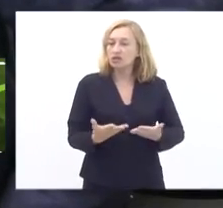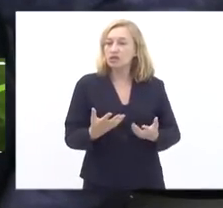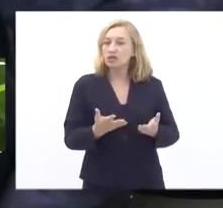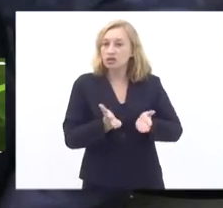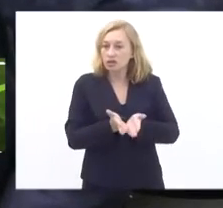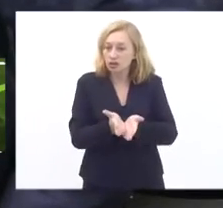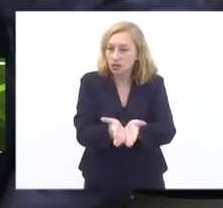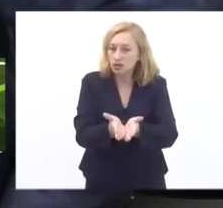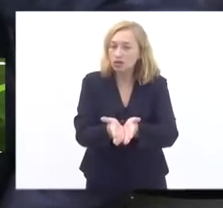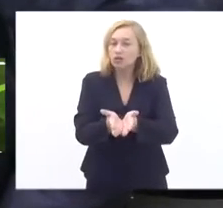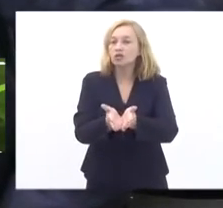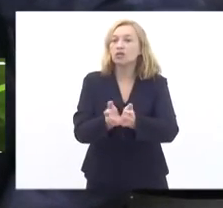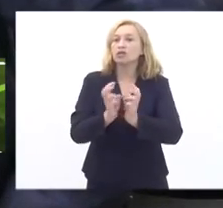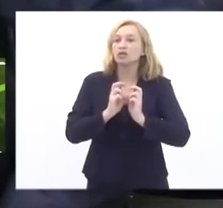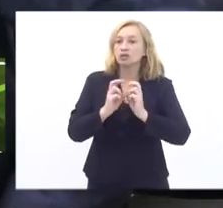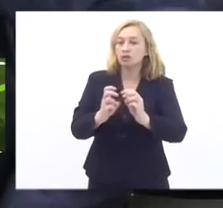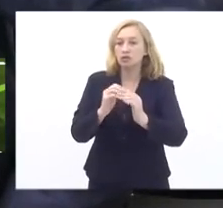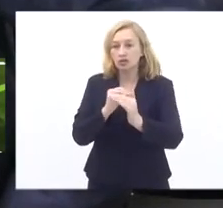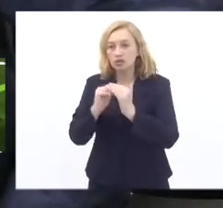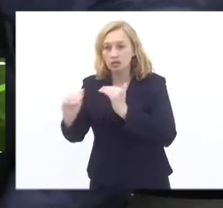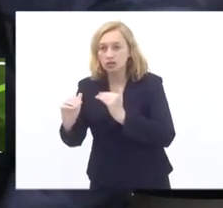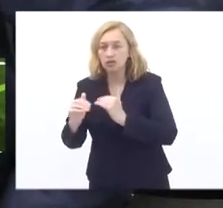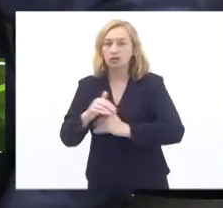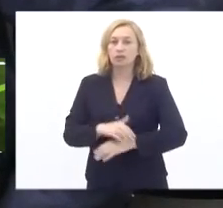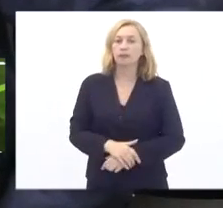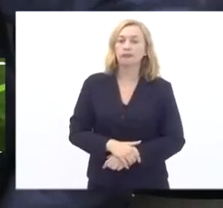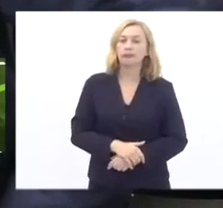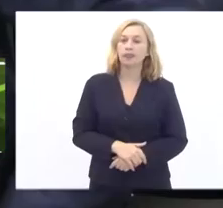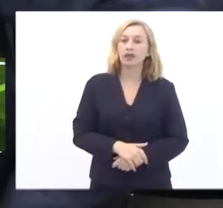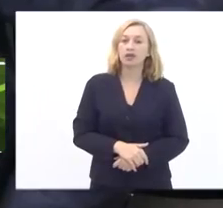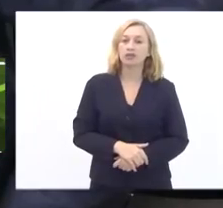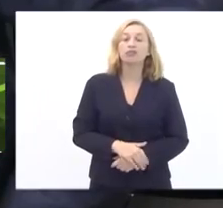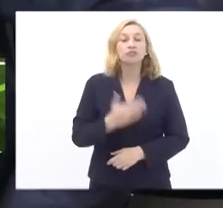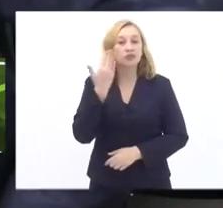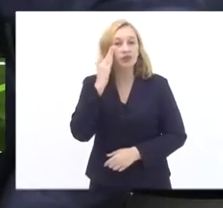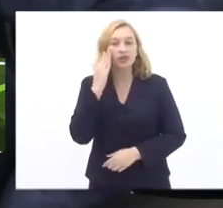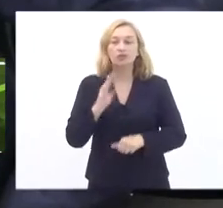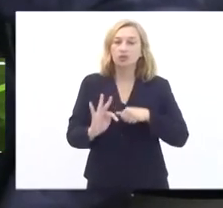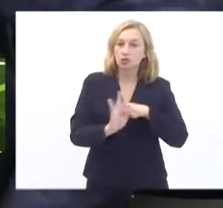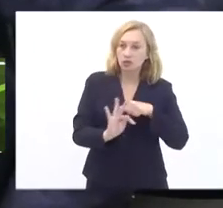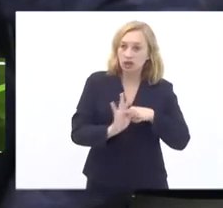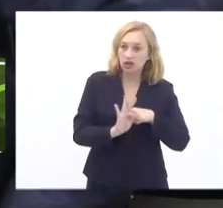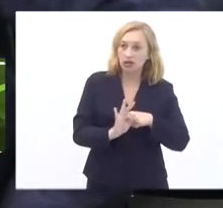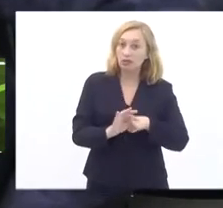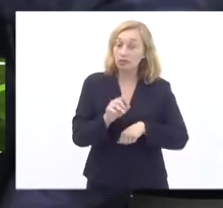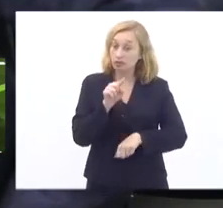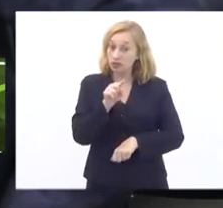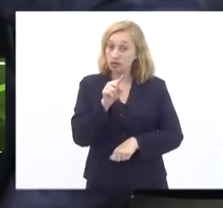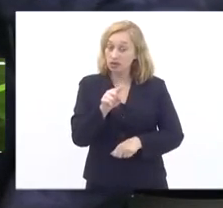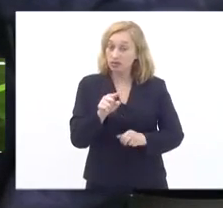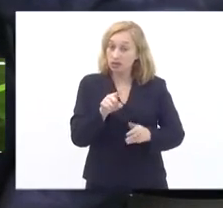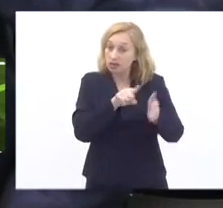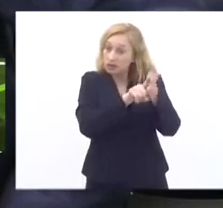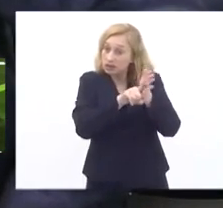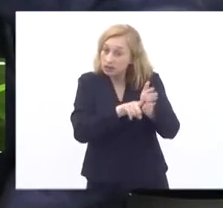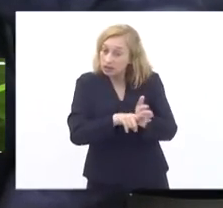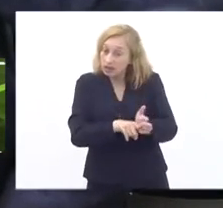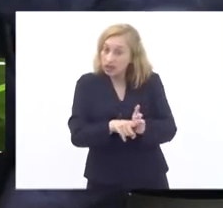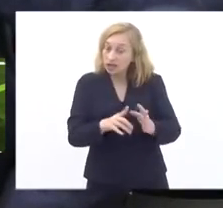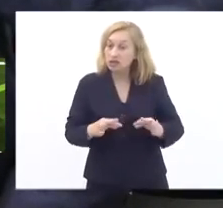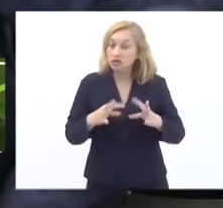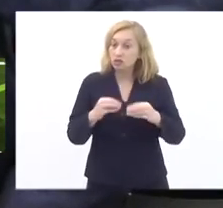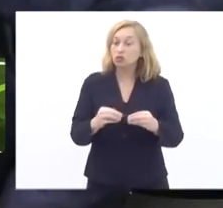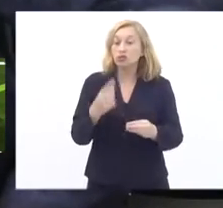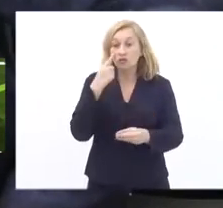aquaviário, metroviário e ferroviário. No meu entendimento técnico, para você fazer uma análise generalizada,